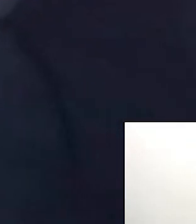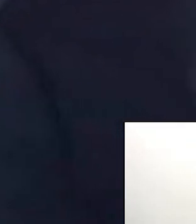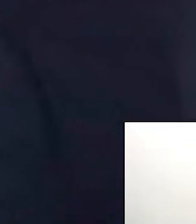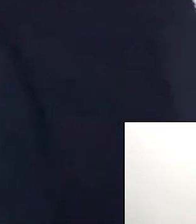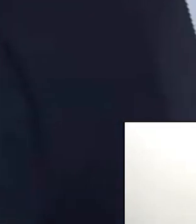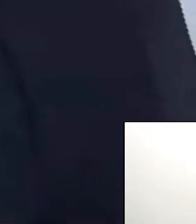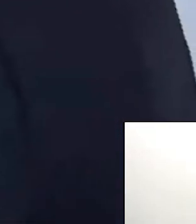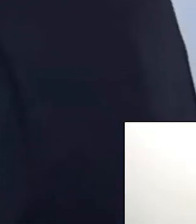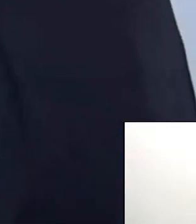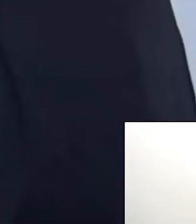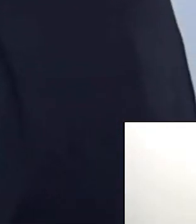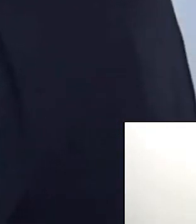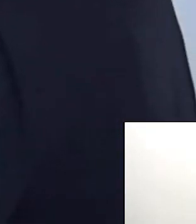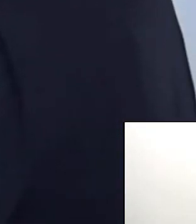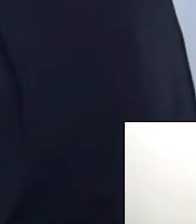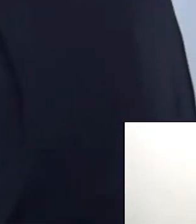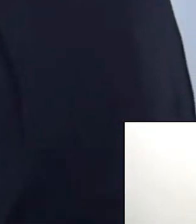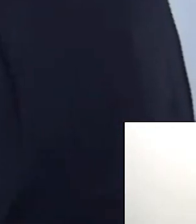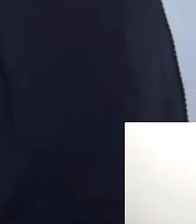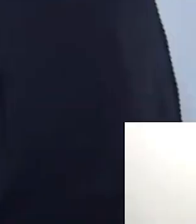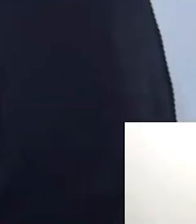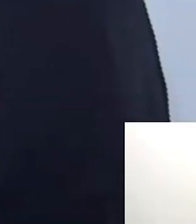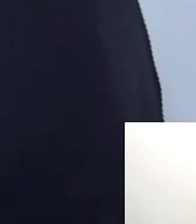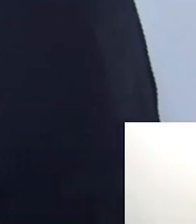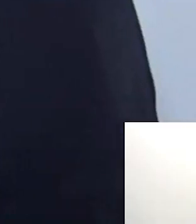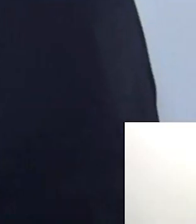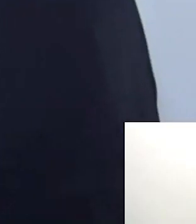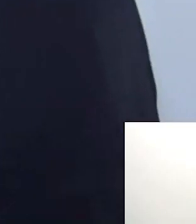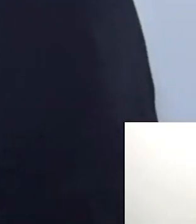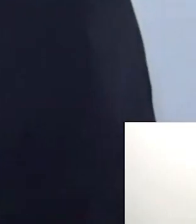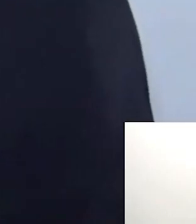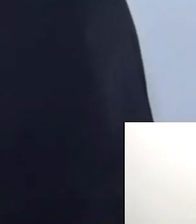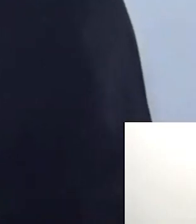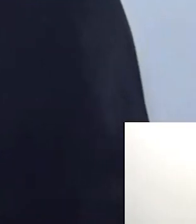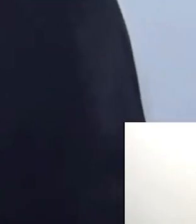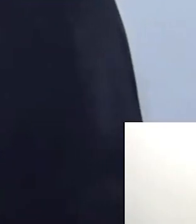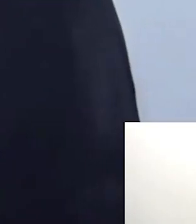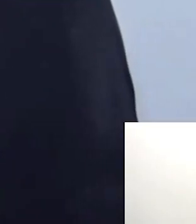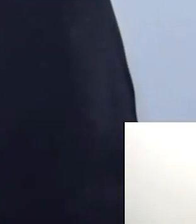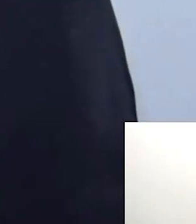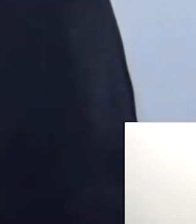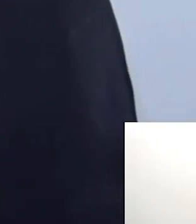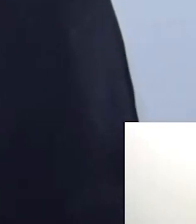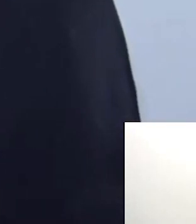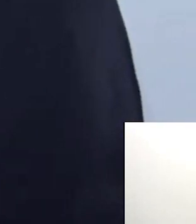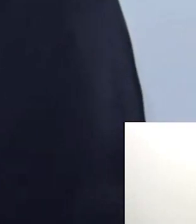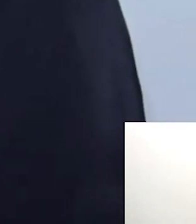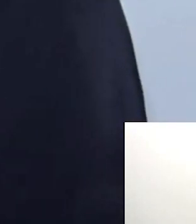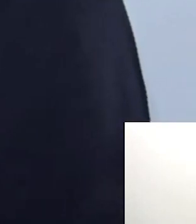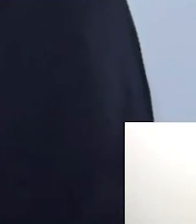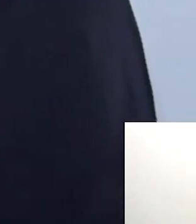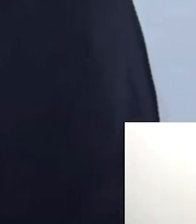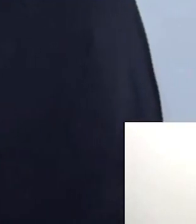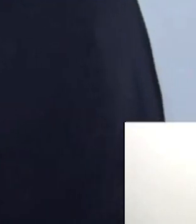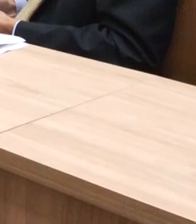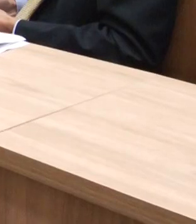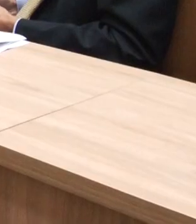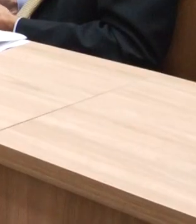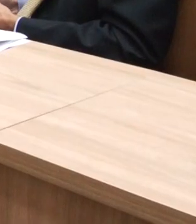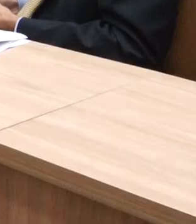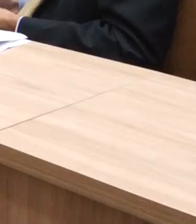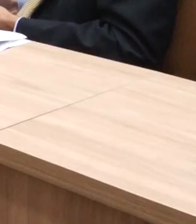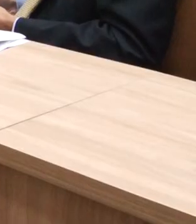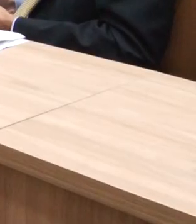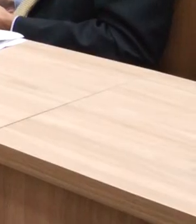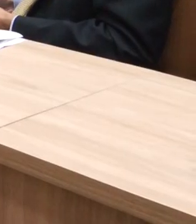caso paradigma, que foi do Estado de Tocantins, só veio a ser firmado pelo Supremo em março deste ano, 2024. A